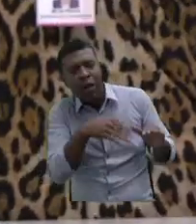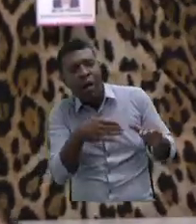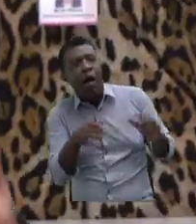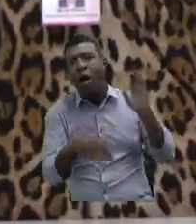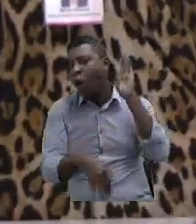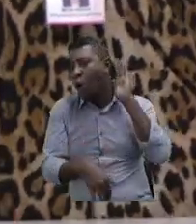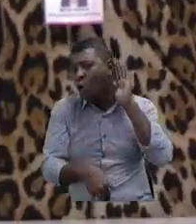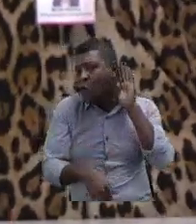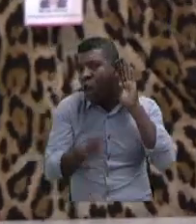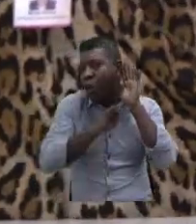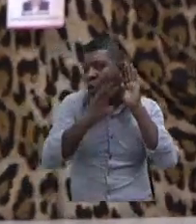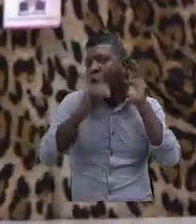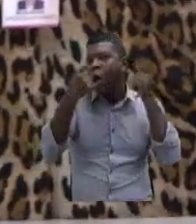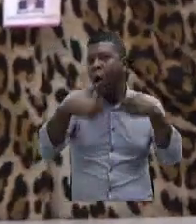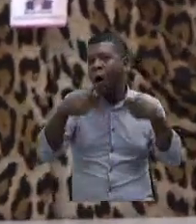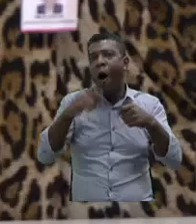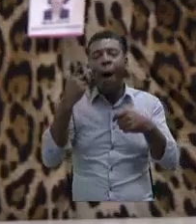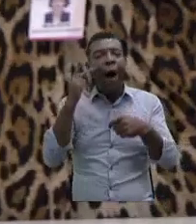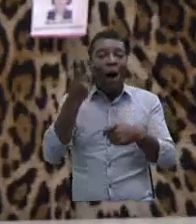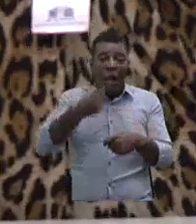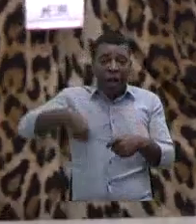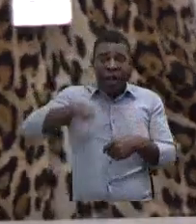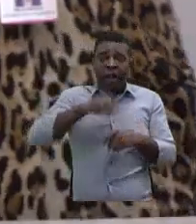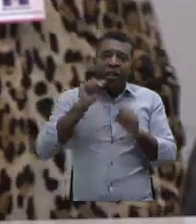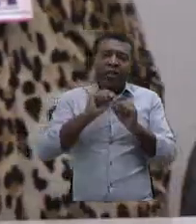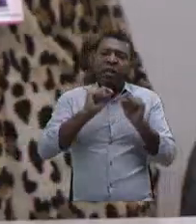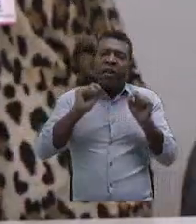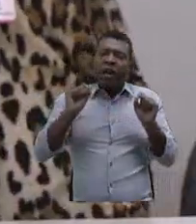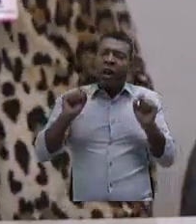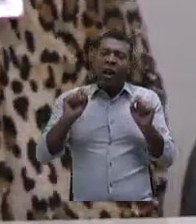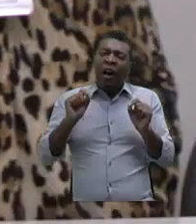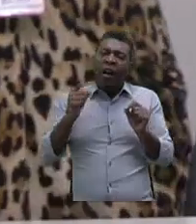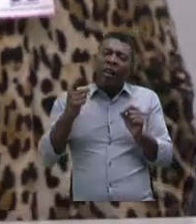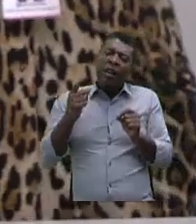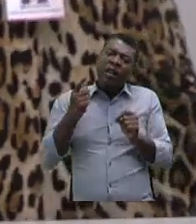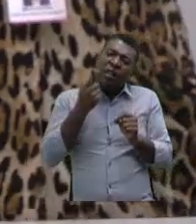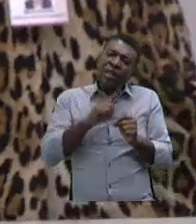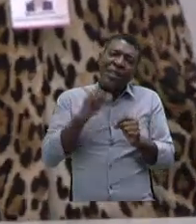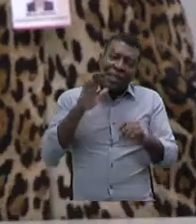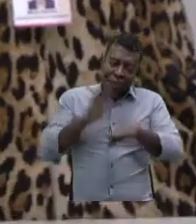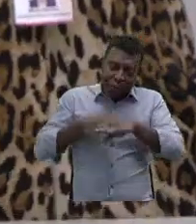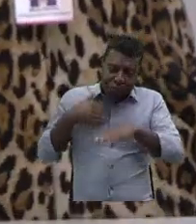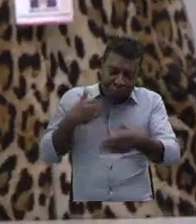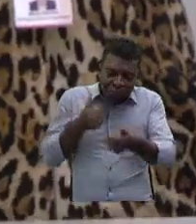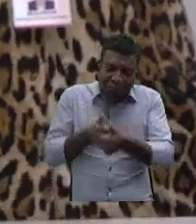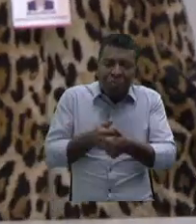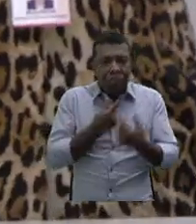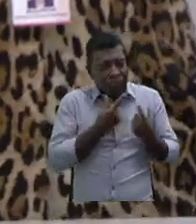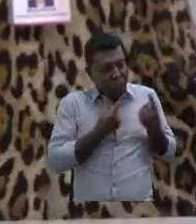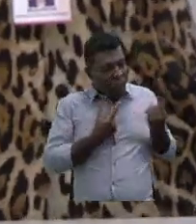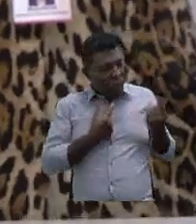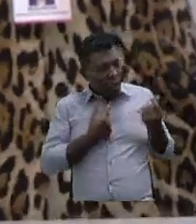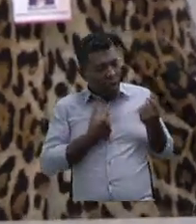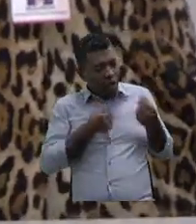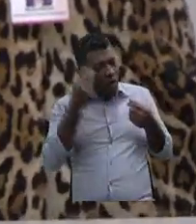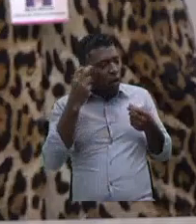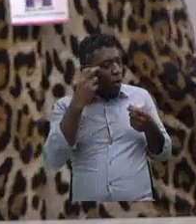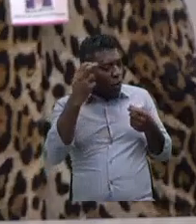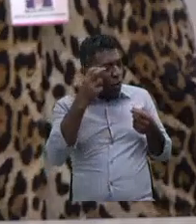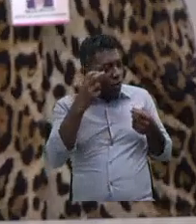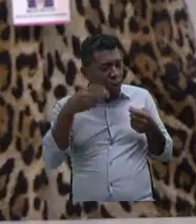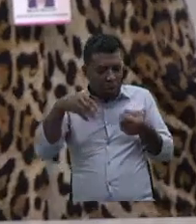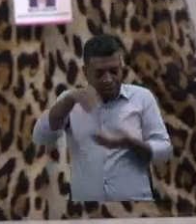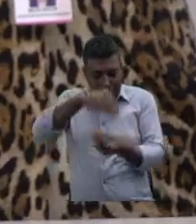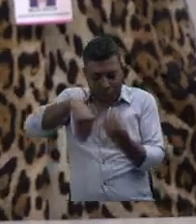Cultura, de forma que a gente possa ainda mais aproximarmos os recursos da cultura com os